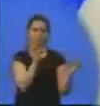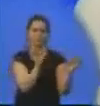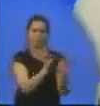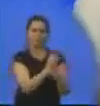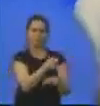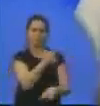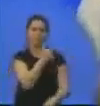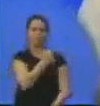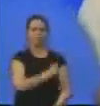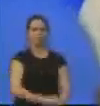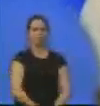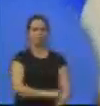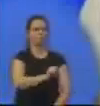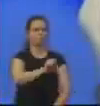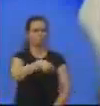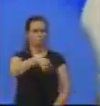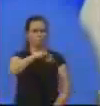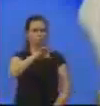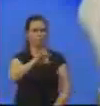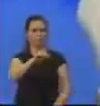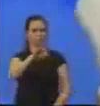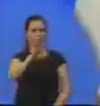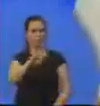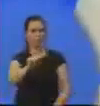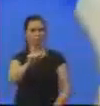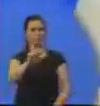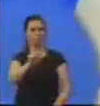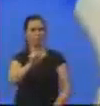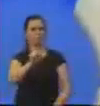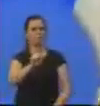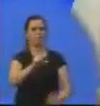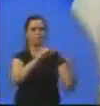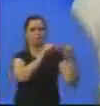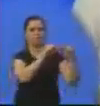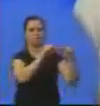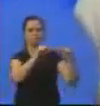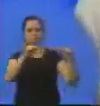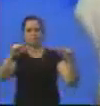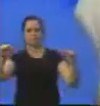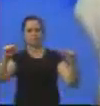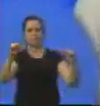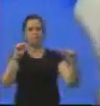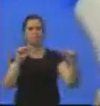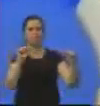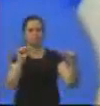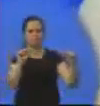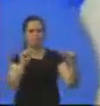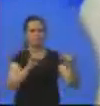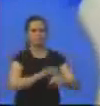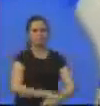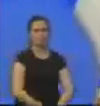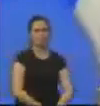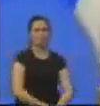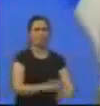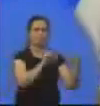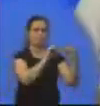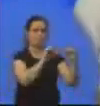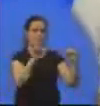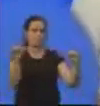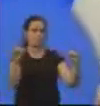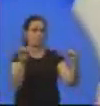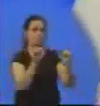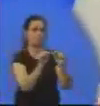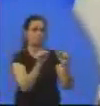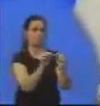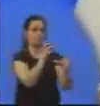lá. Assíntotas horizontais. O que acontece com a assíntota horizontal? Na assíntota horizontal, o que nós vamos